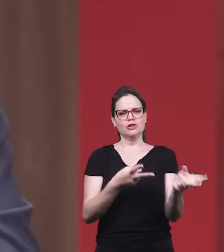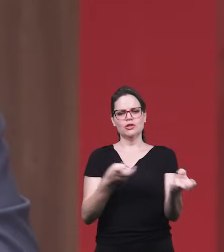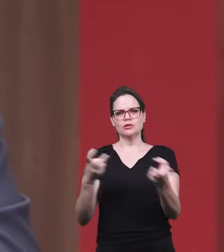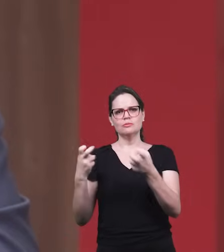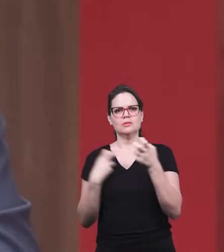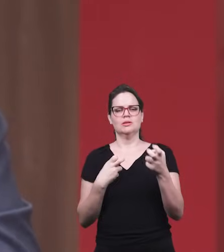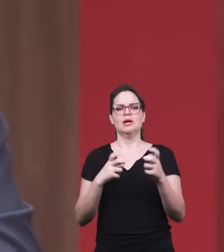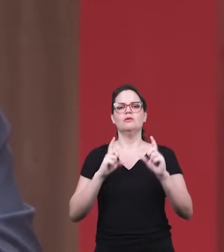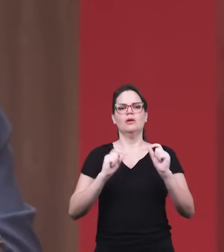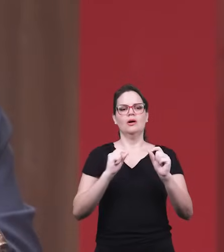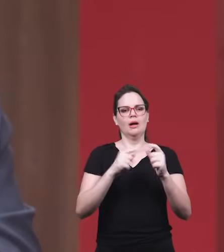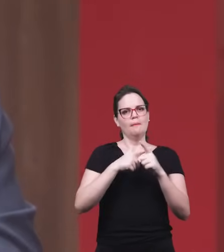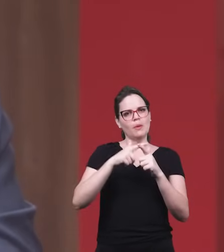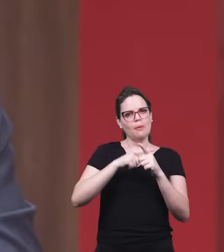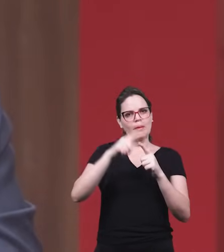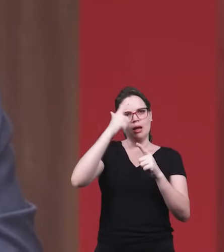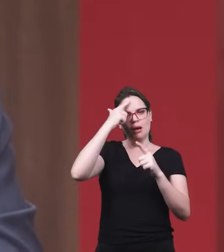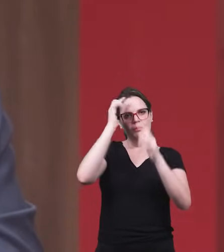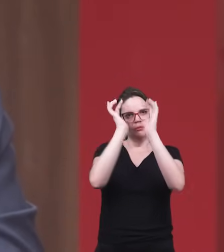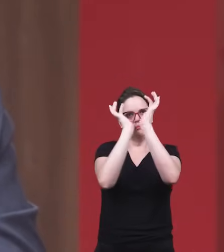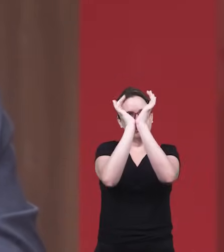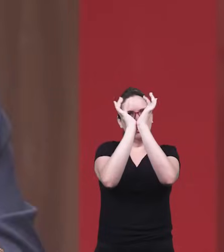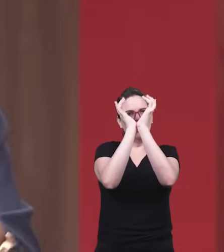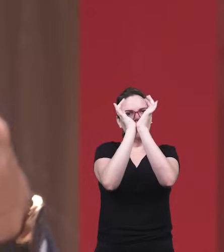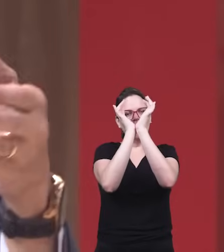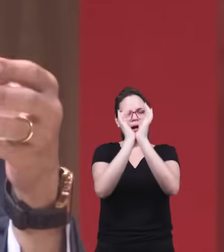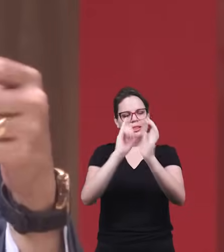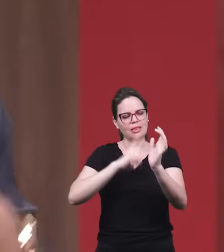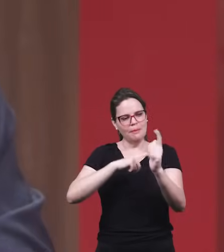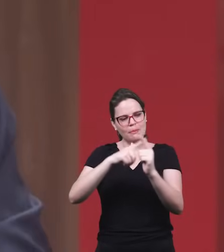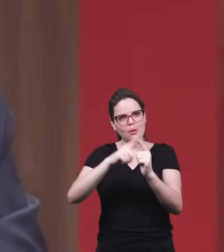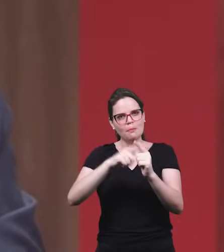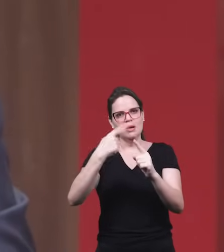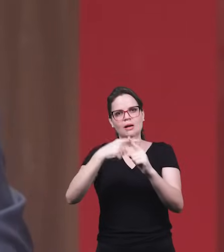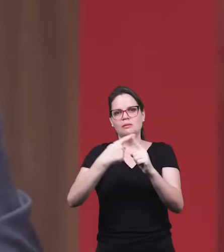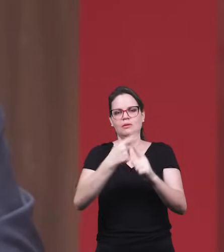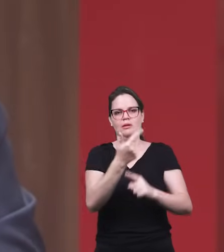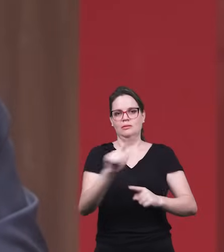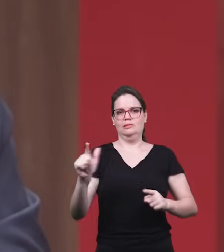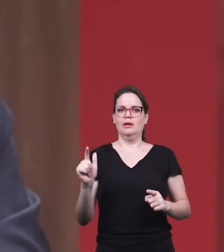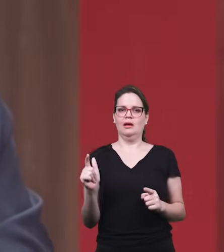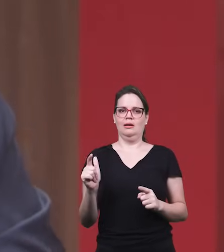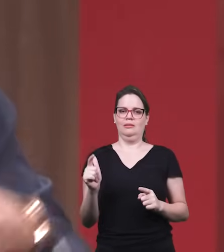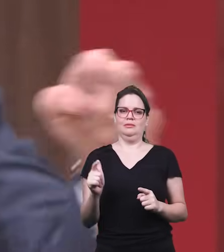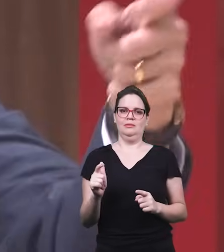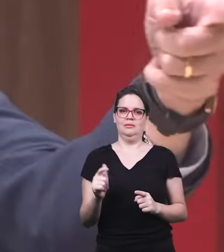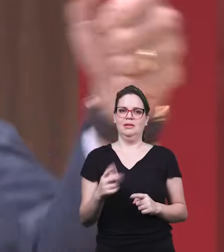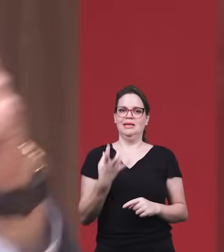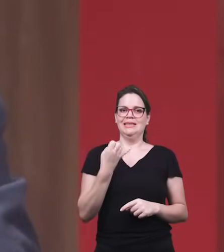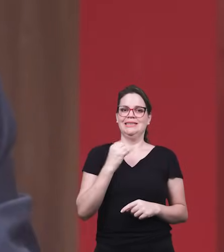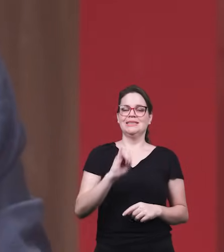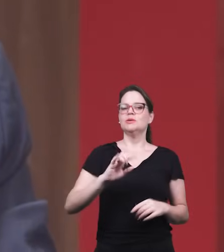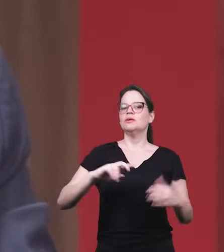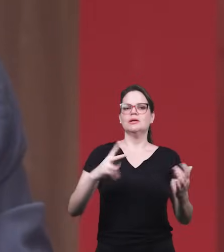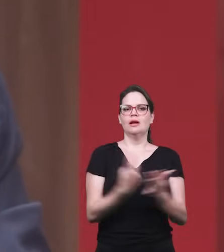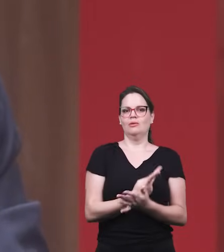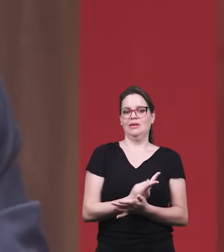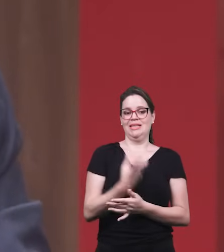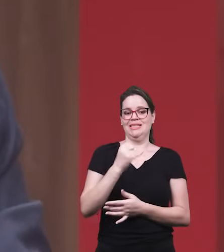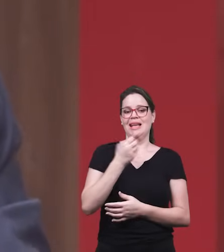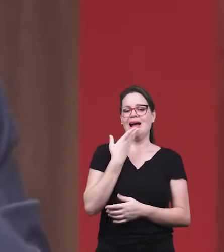são os problemas neurológicos, eles geram isso aqui. Quando a criança ela chega a verbalizar, aí ela já passou do estágio que o senhor